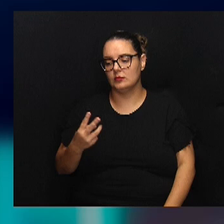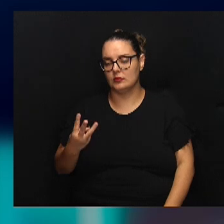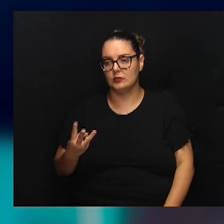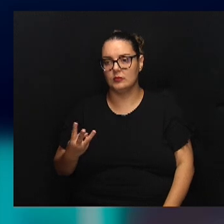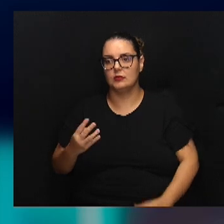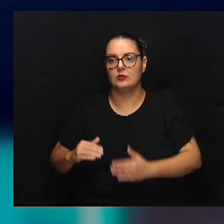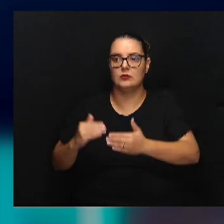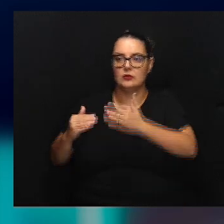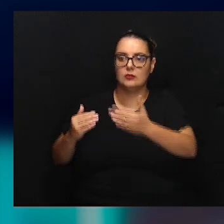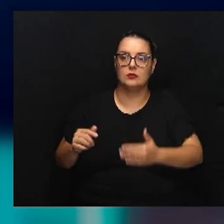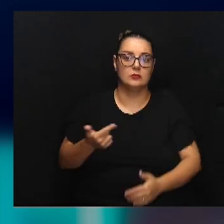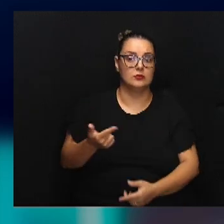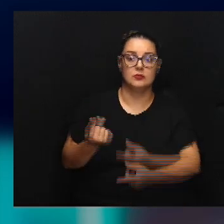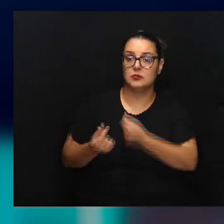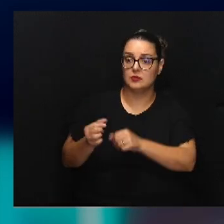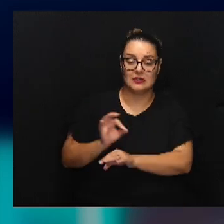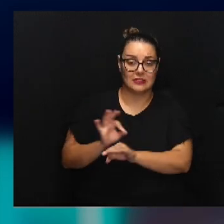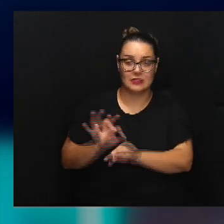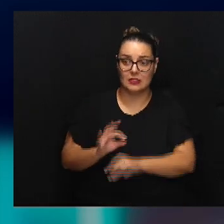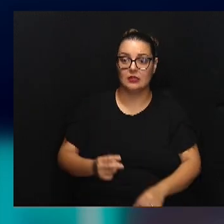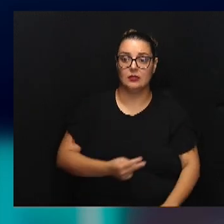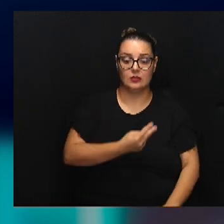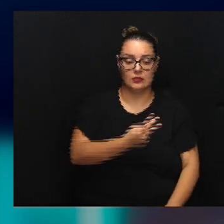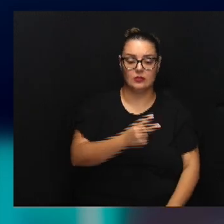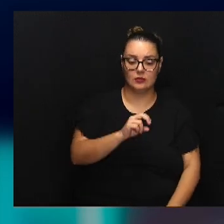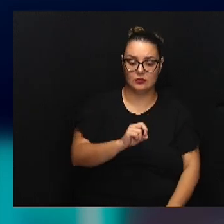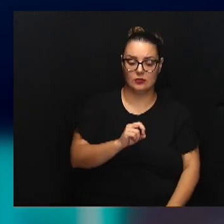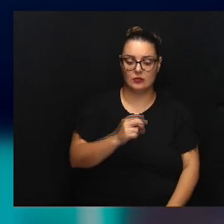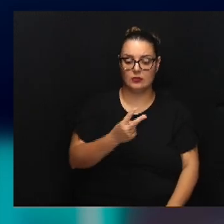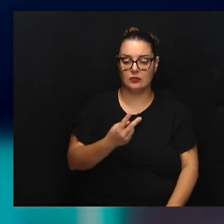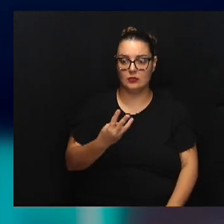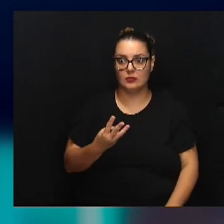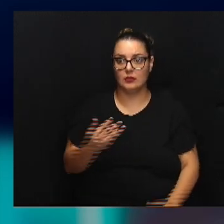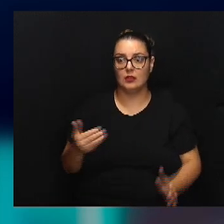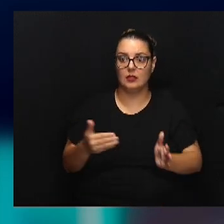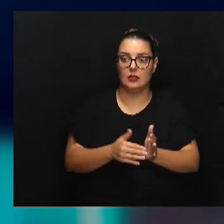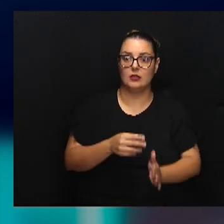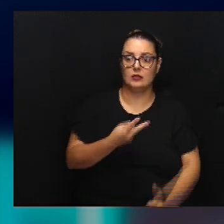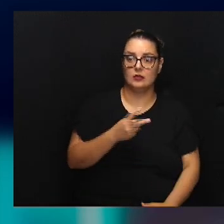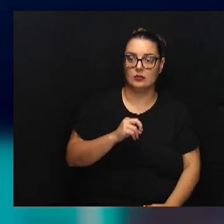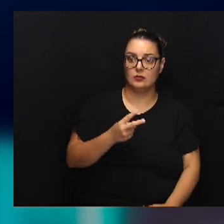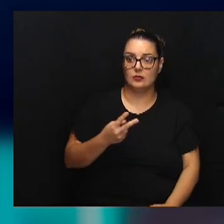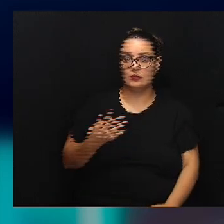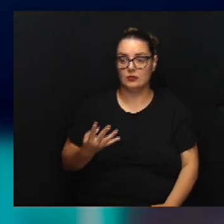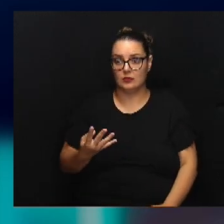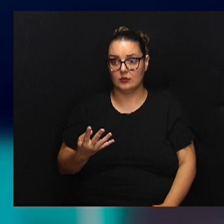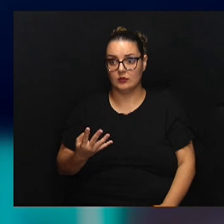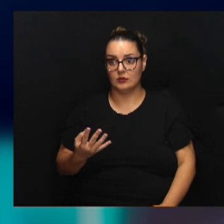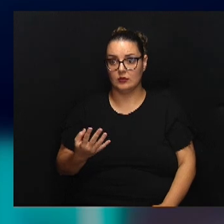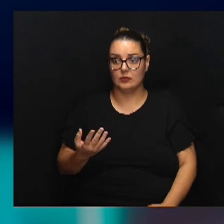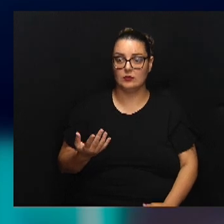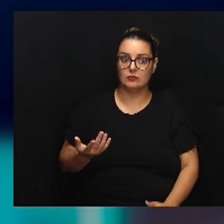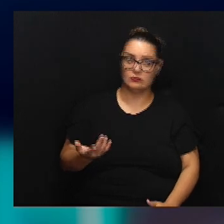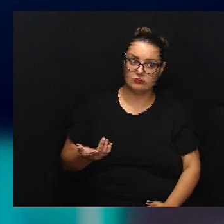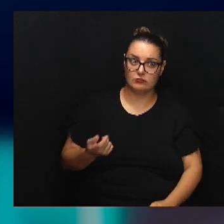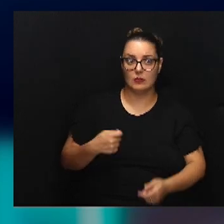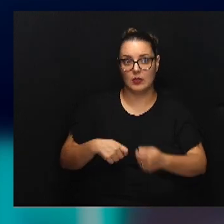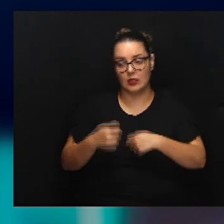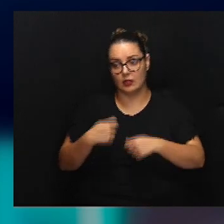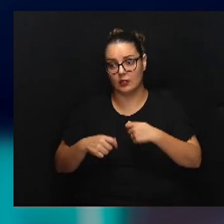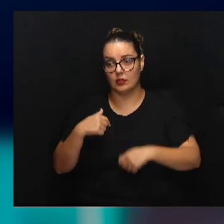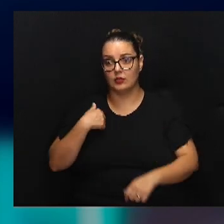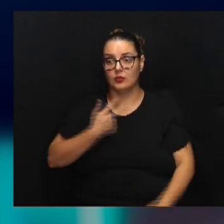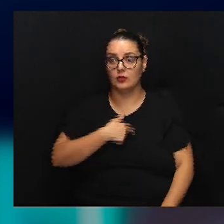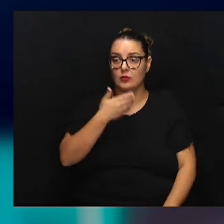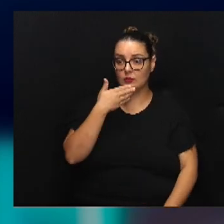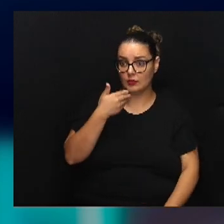nenhum, zero. Em 2020, de 2023 para 2024, a situação, digamos que administrativa nossa já estava